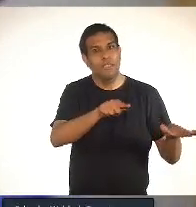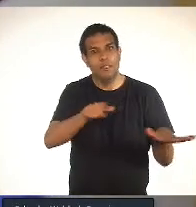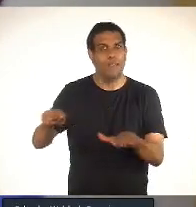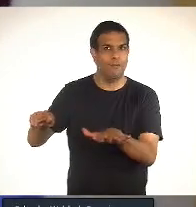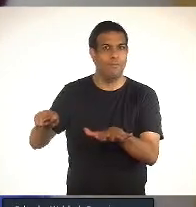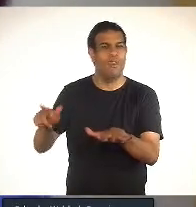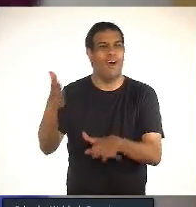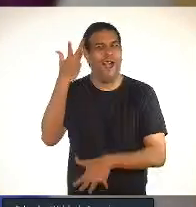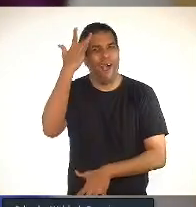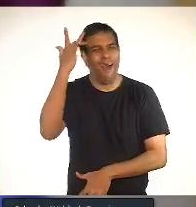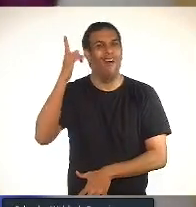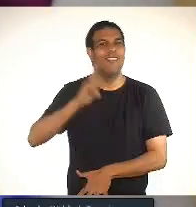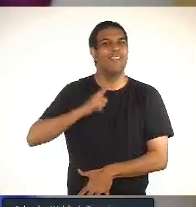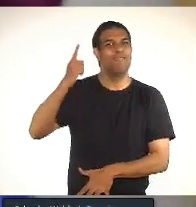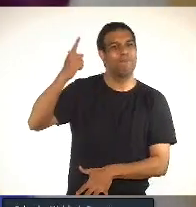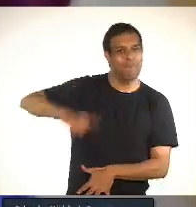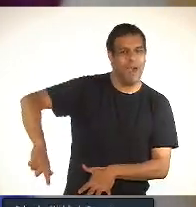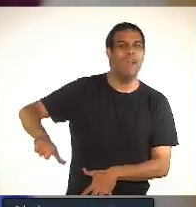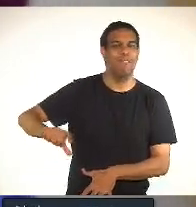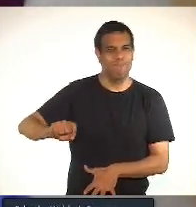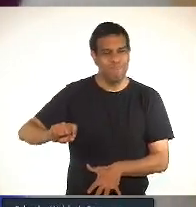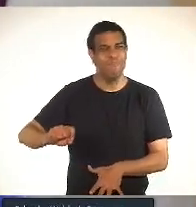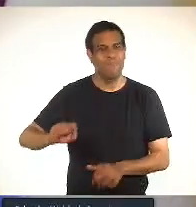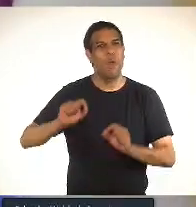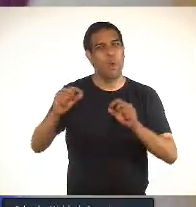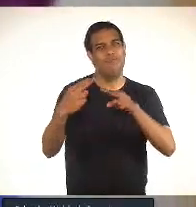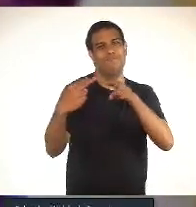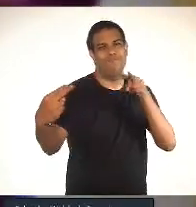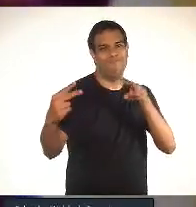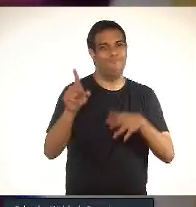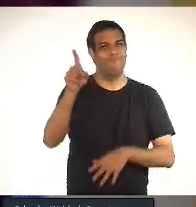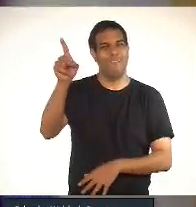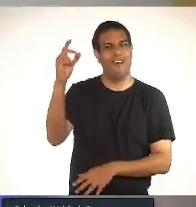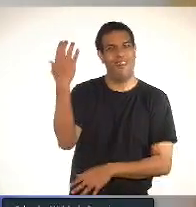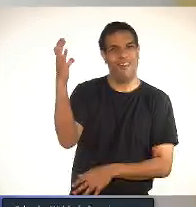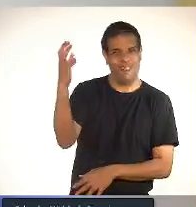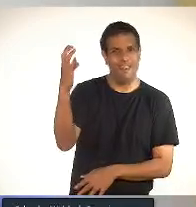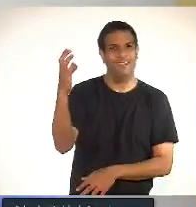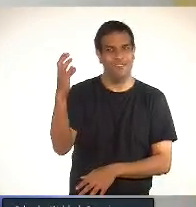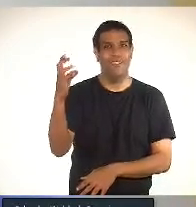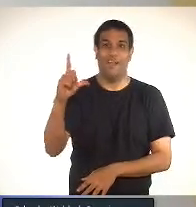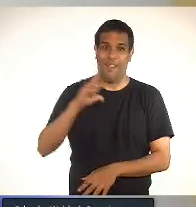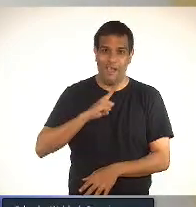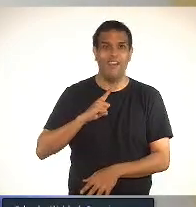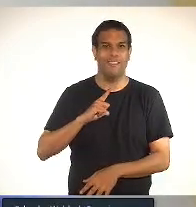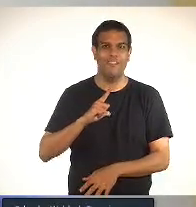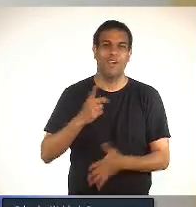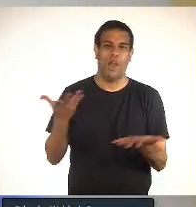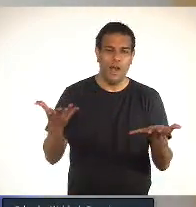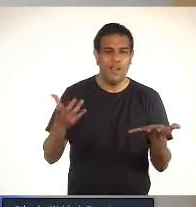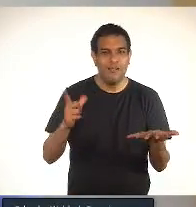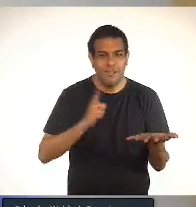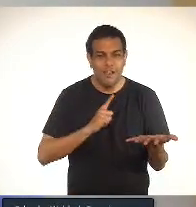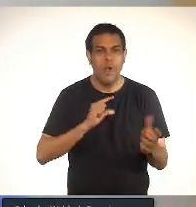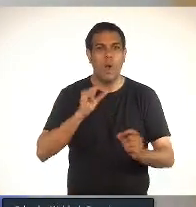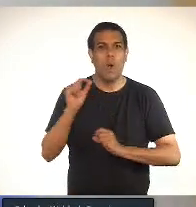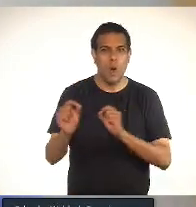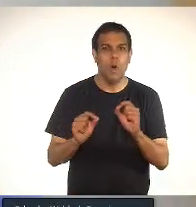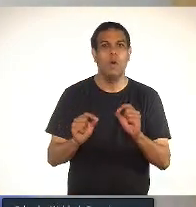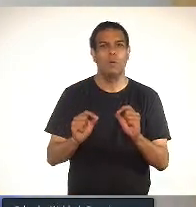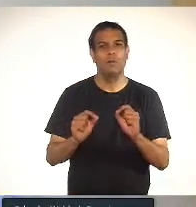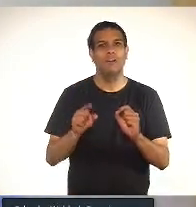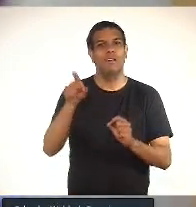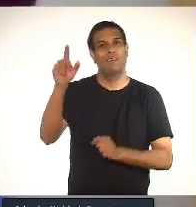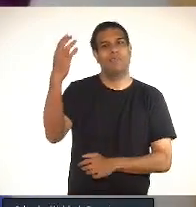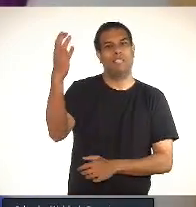Então, amanhã, 12ª edição do Viva Zumbi, virtualmente em Niterói, e sendo virtual, evidentemente, a partir de